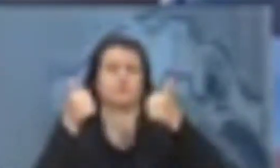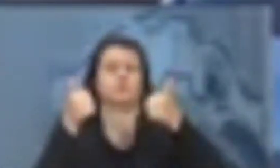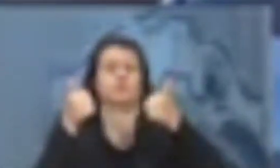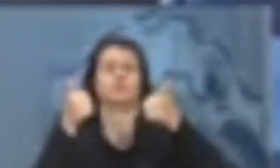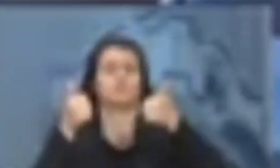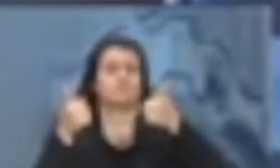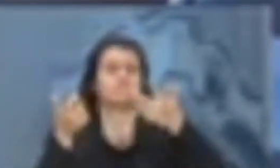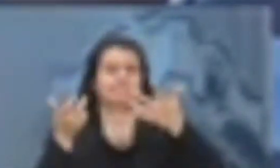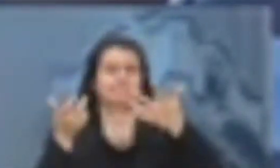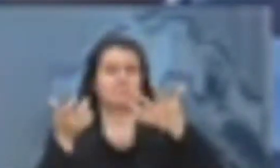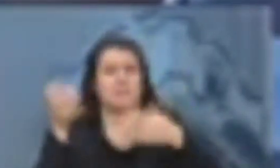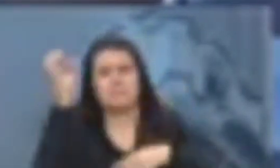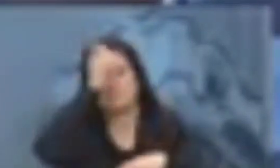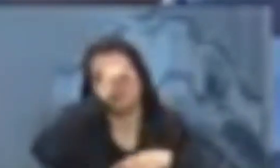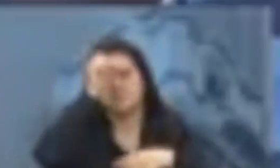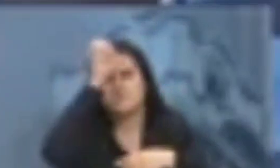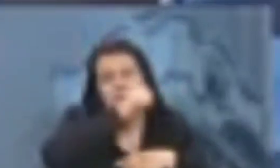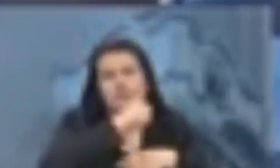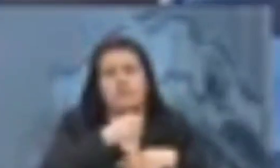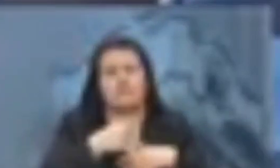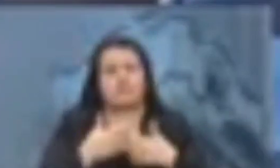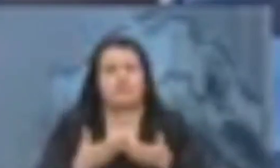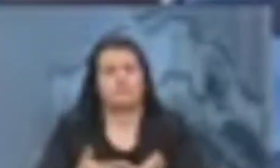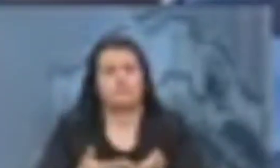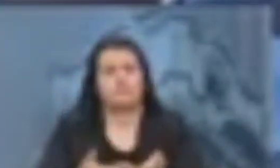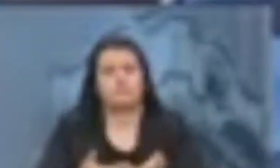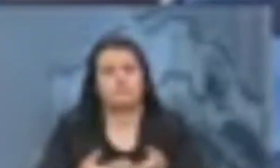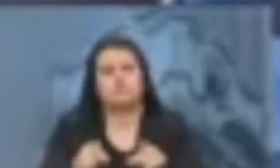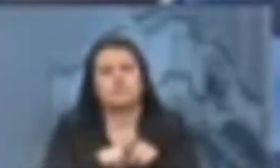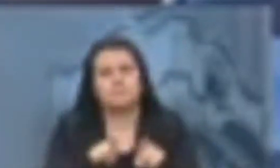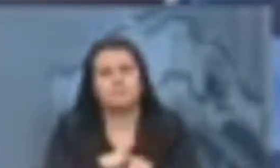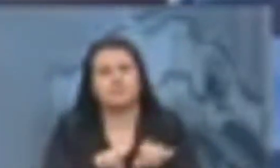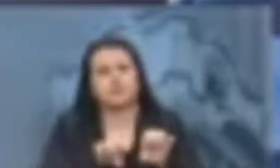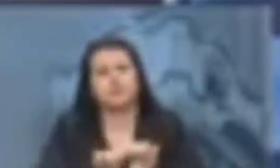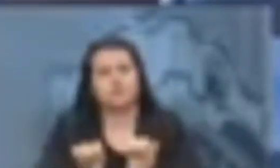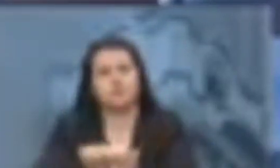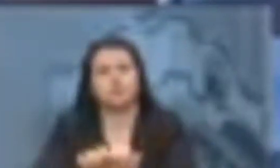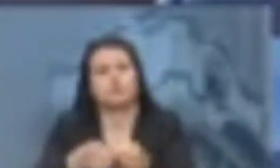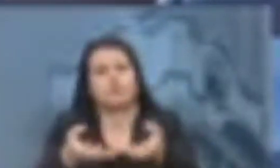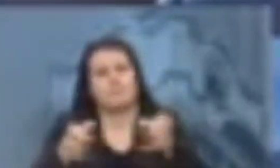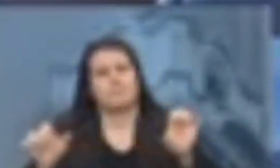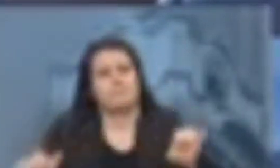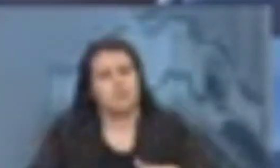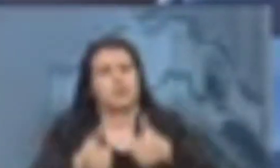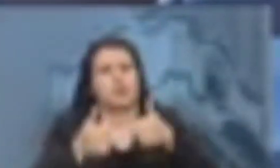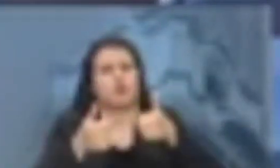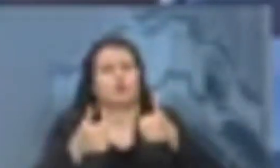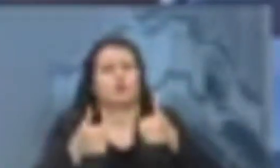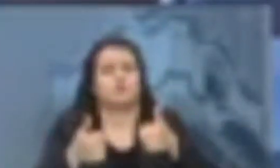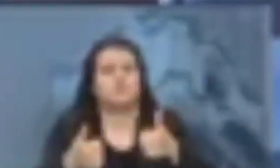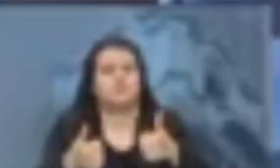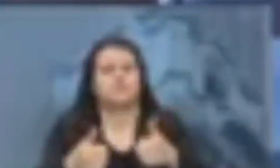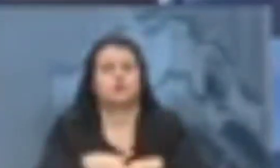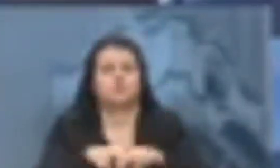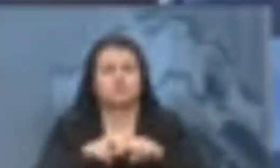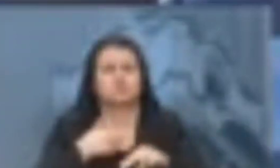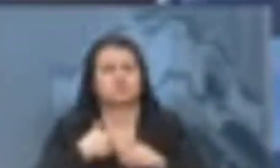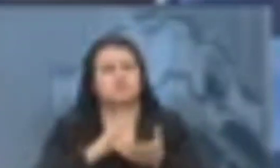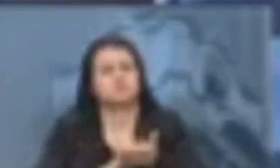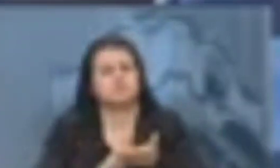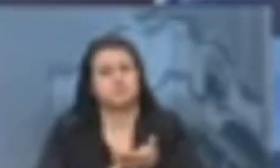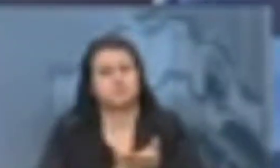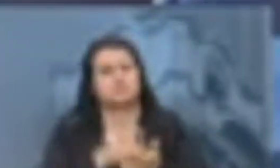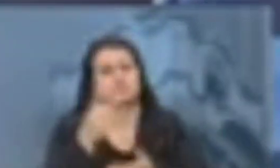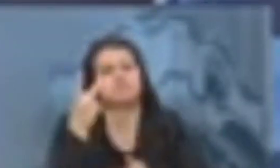de aprendizado, melhorar as suas estruturas também. Então, saúdo esse veto,